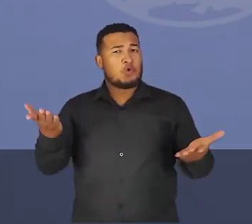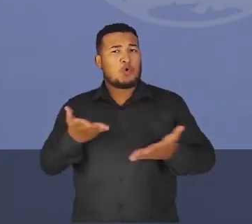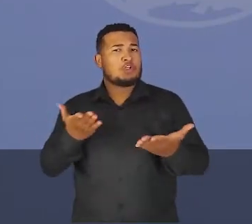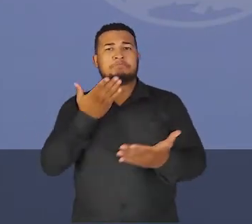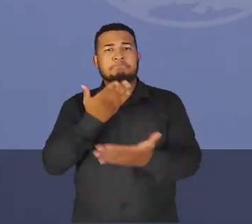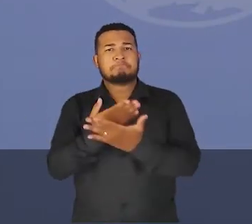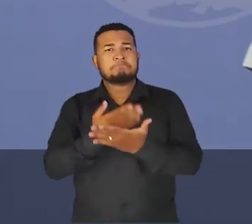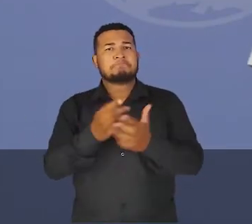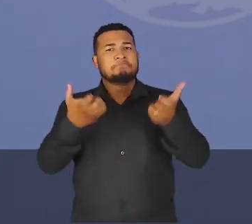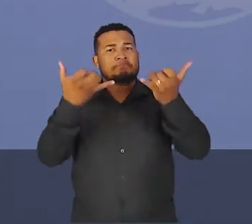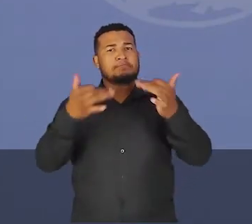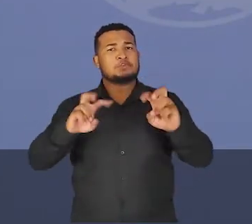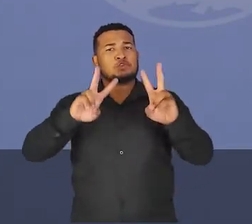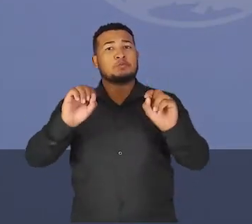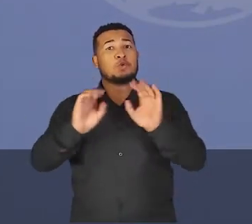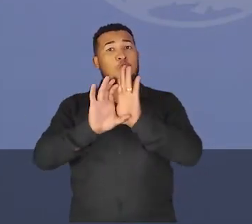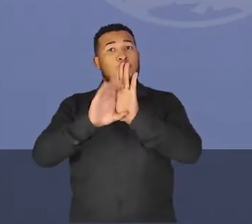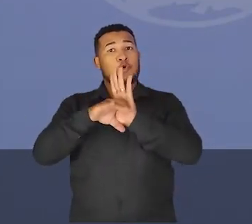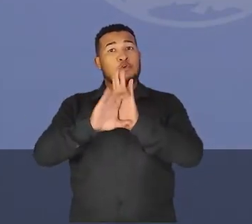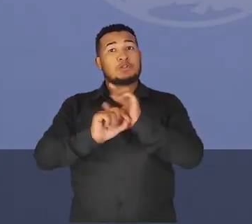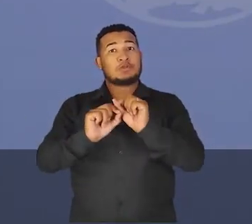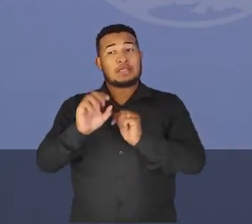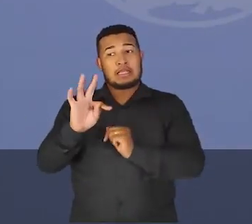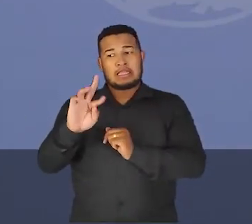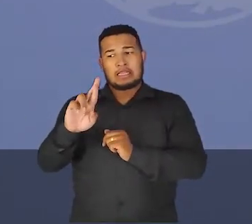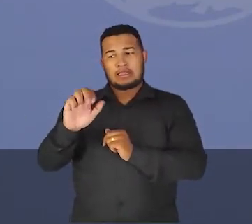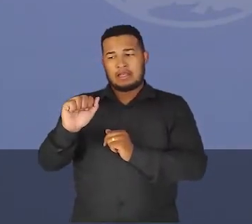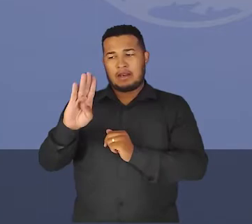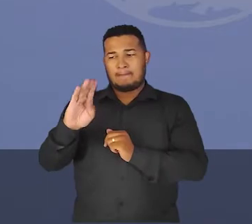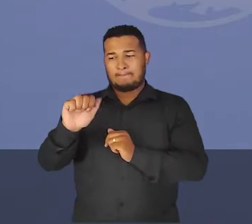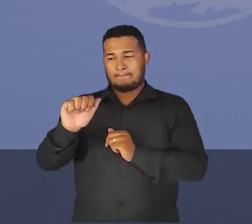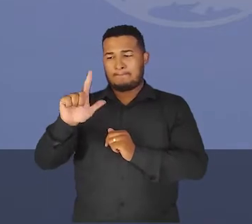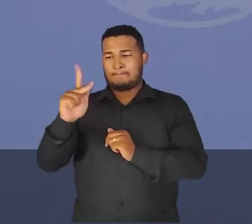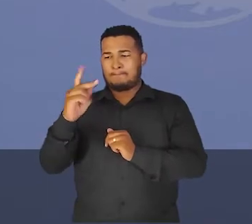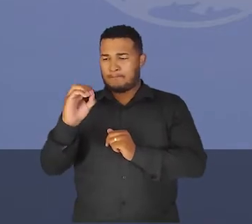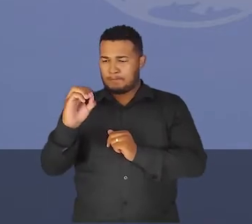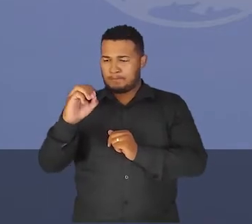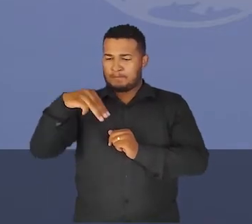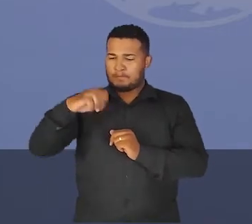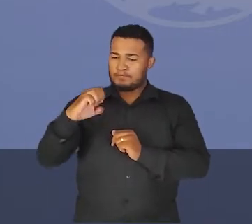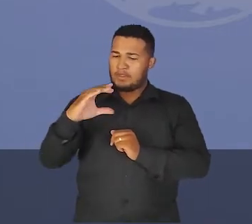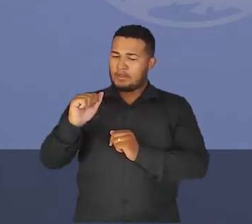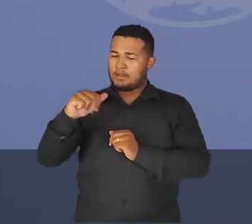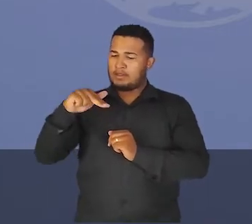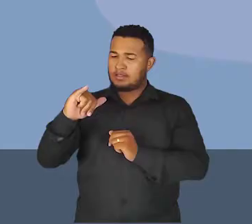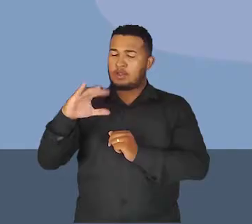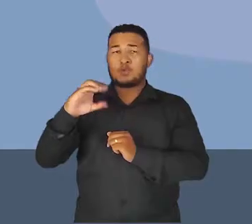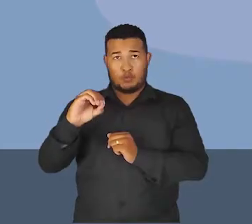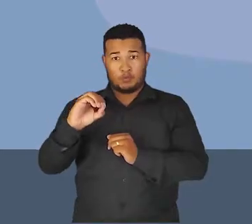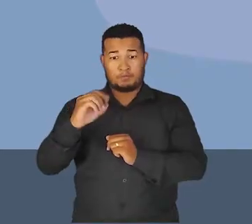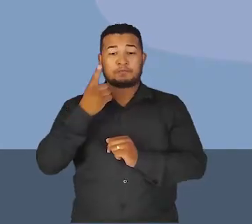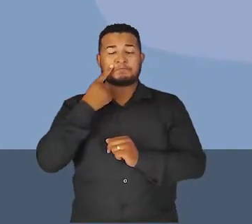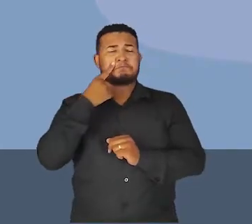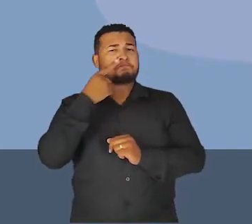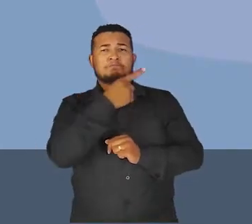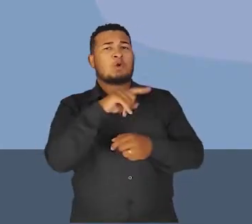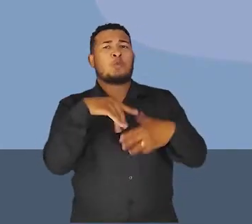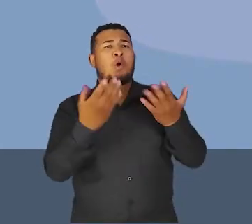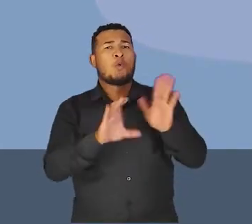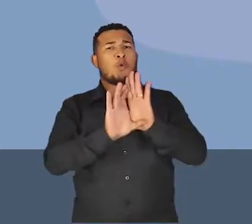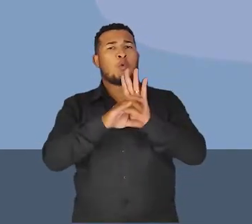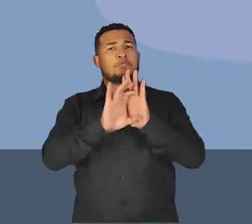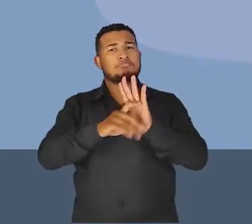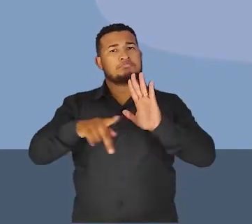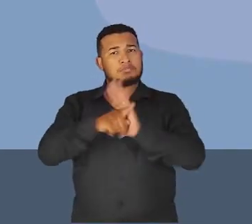nós vamos estar trabalhando a ideia de trabalho mecânico. Vamos ao slide para nós vermos qual é a definição de